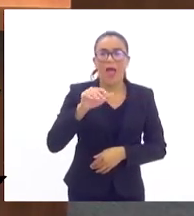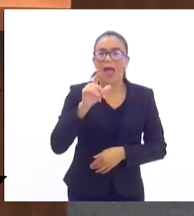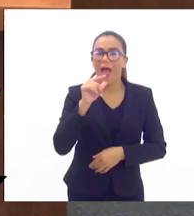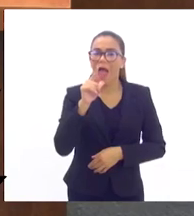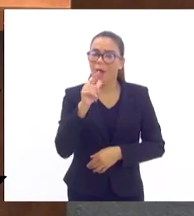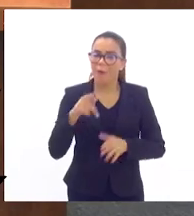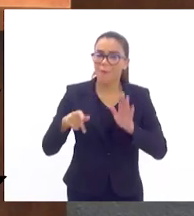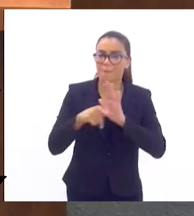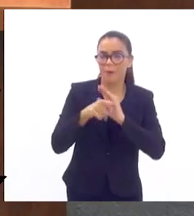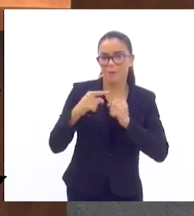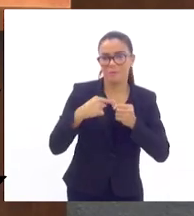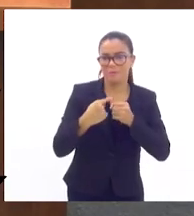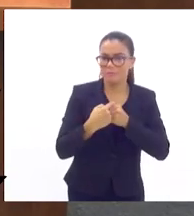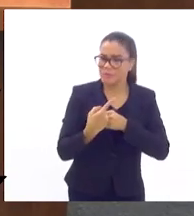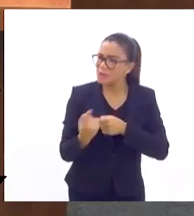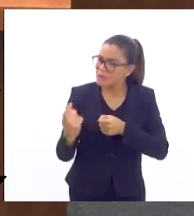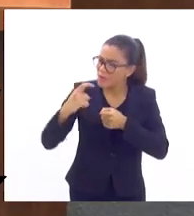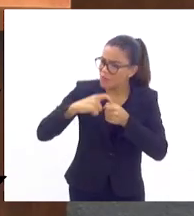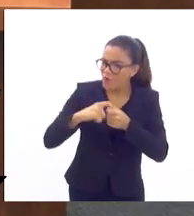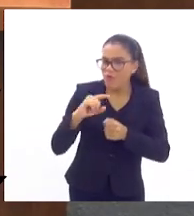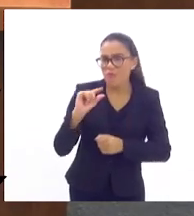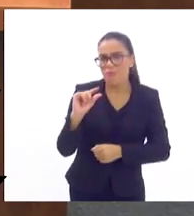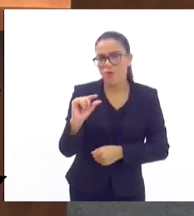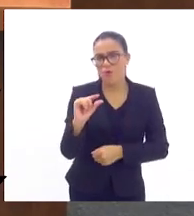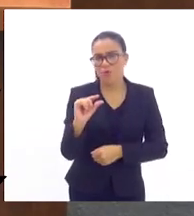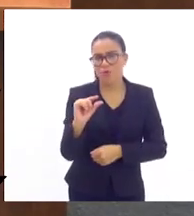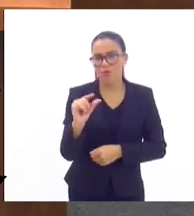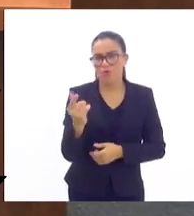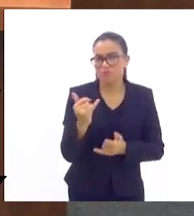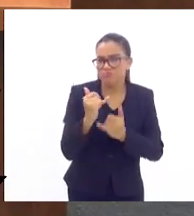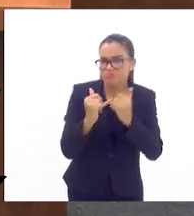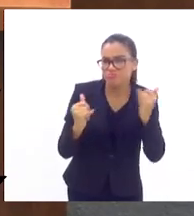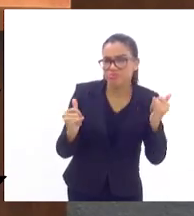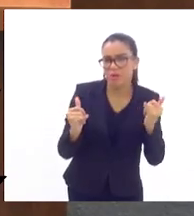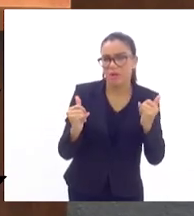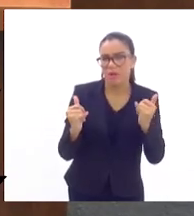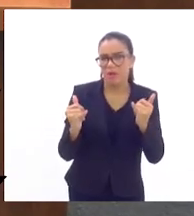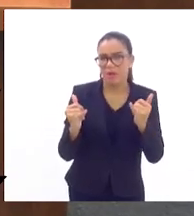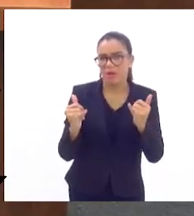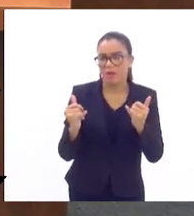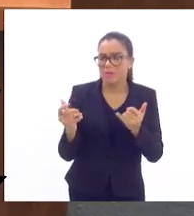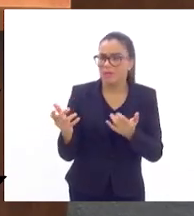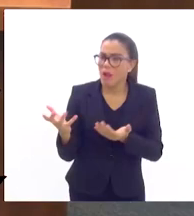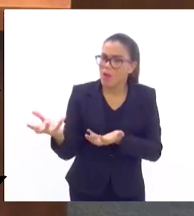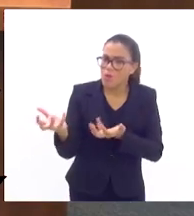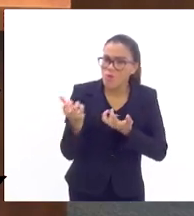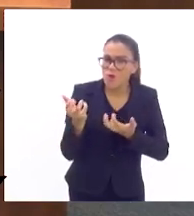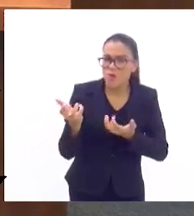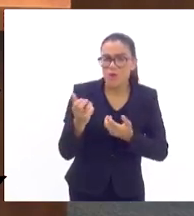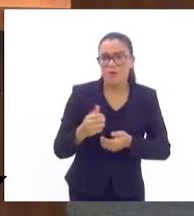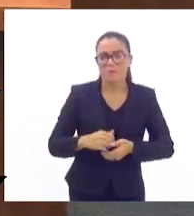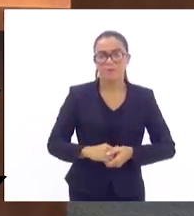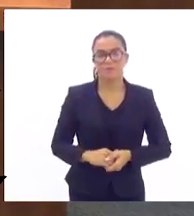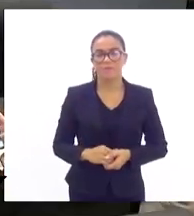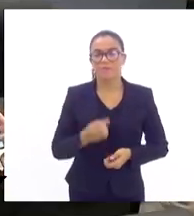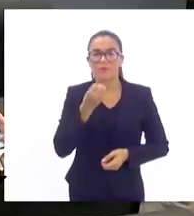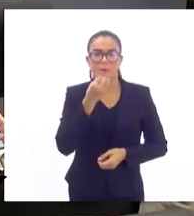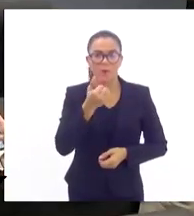para o nosso município, devolva mais um pouco para o nosso município do que ela vem só captando. Tá bom?